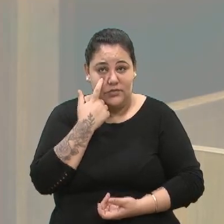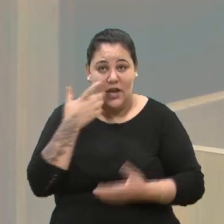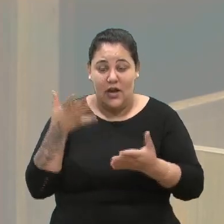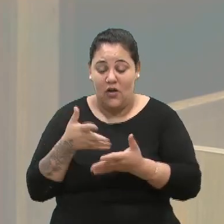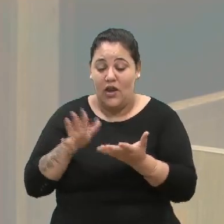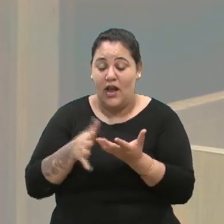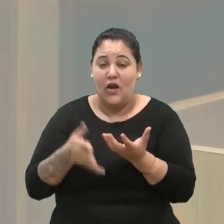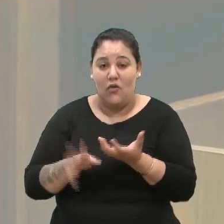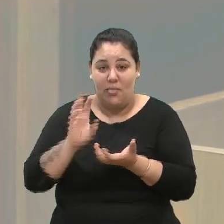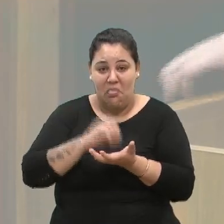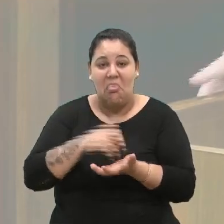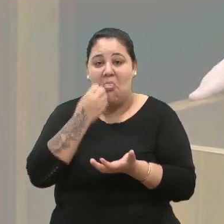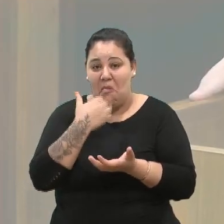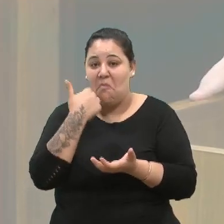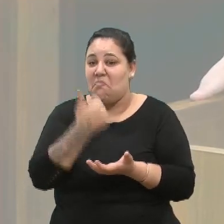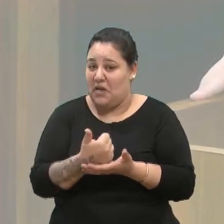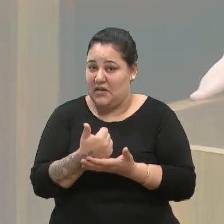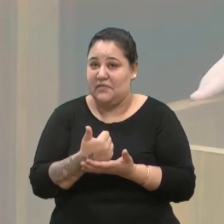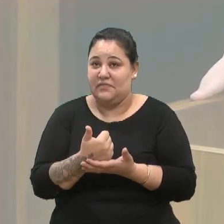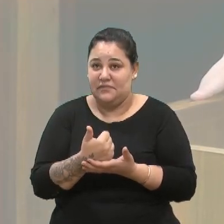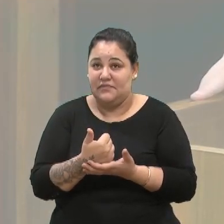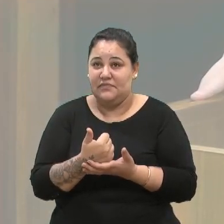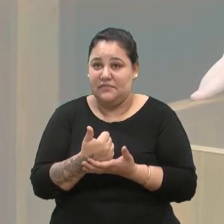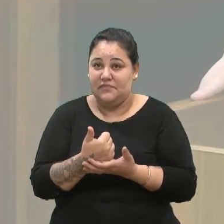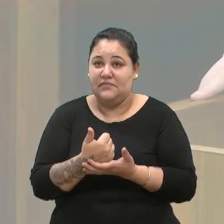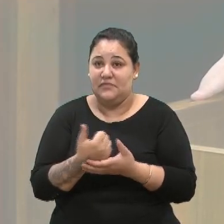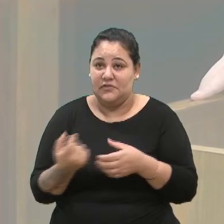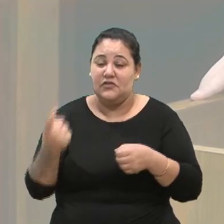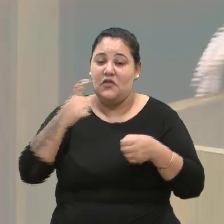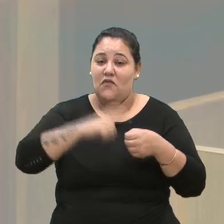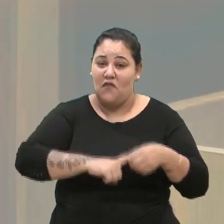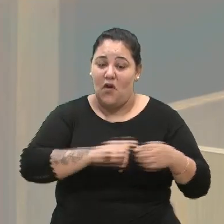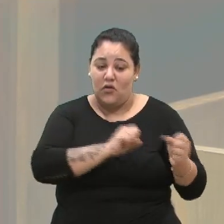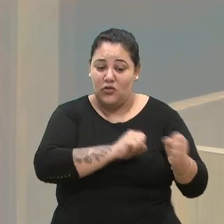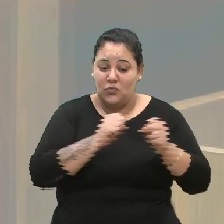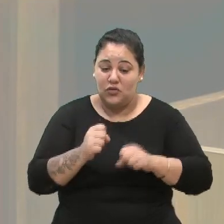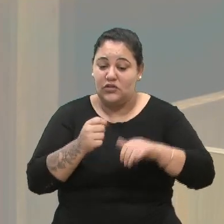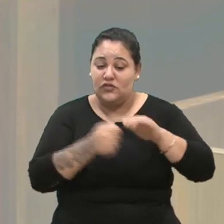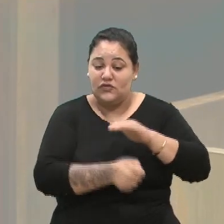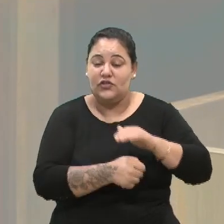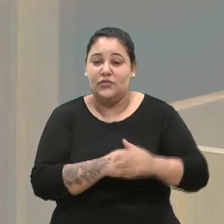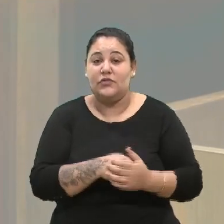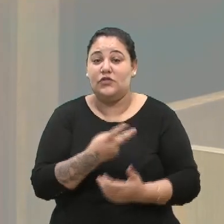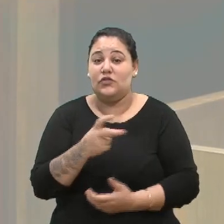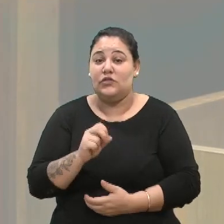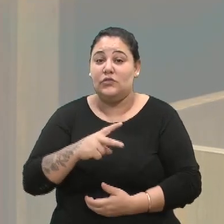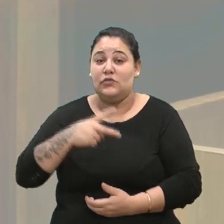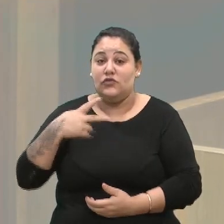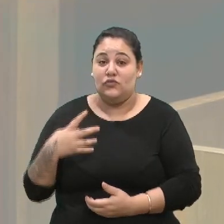a Codeca retoma seu poder de investimento. E em 2024